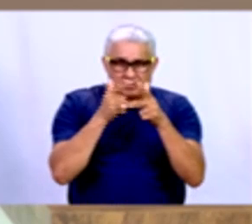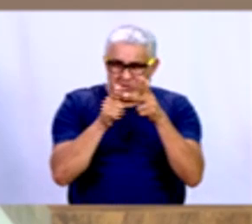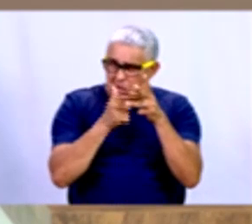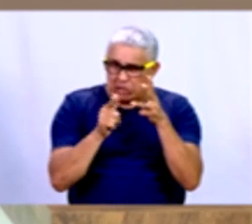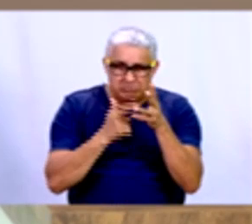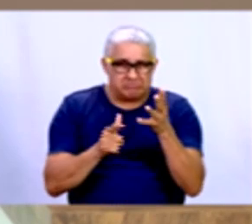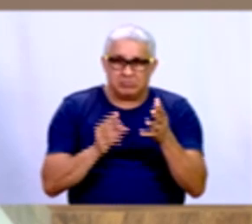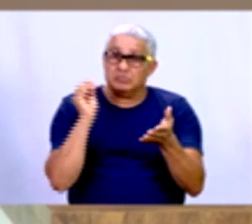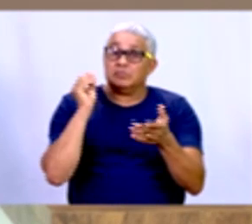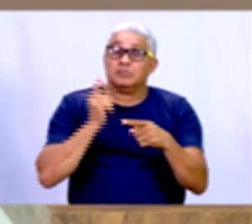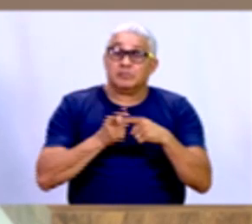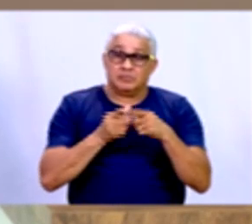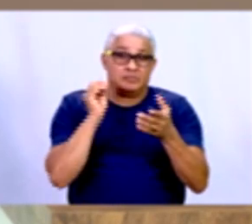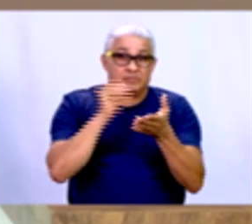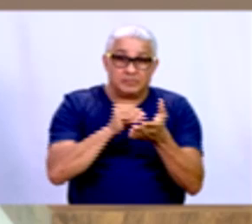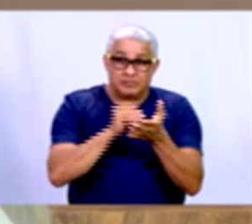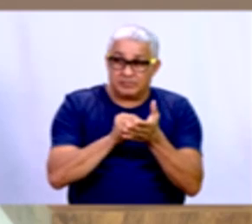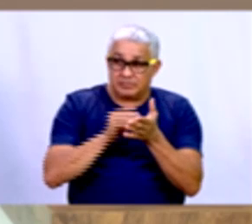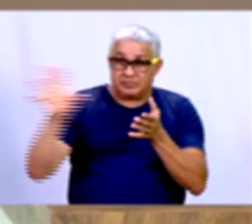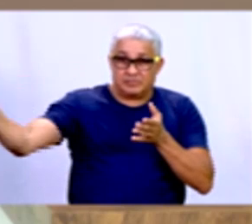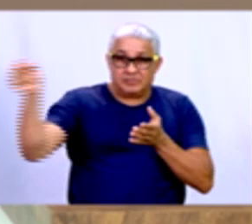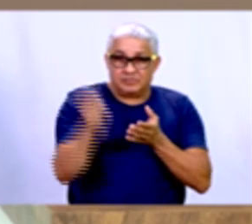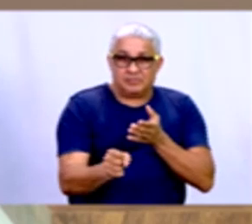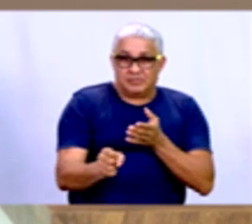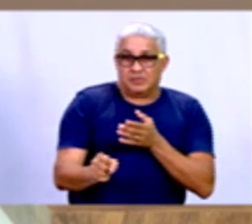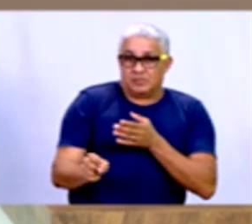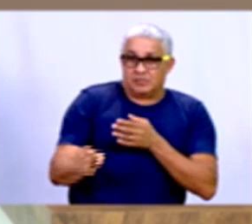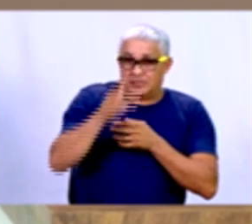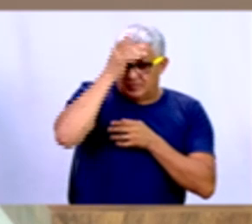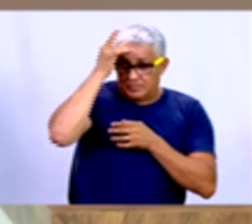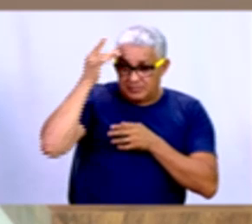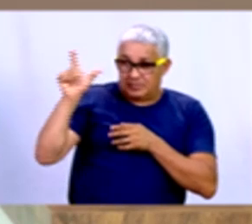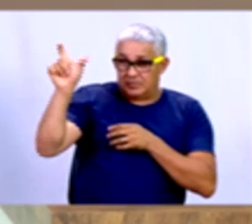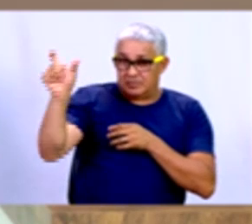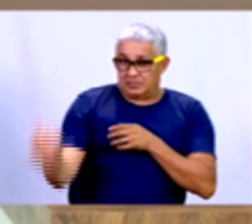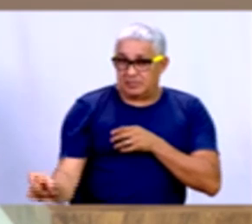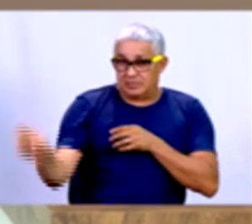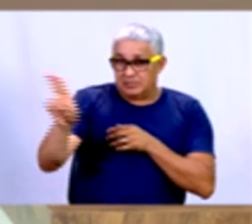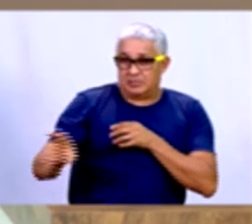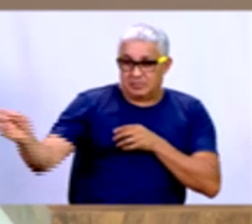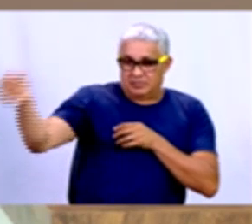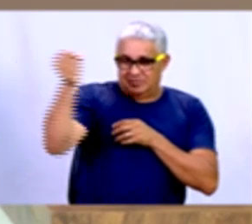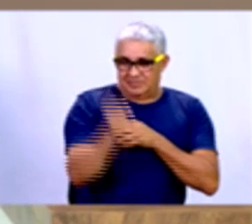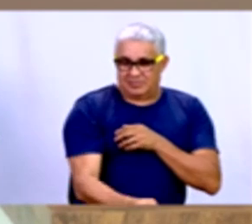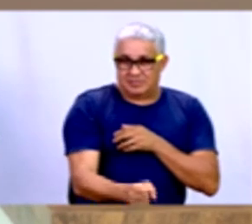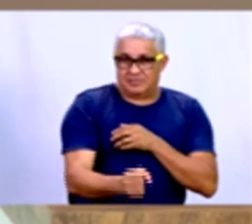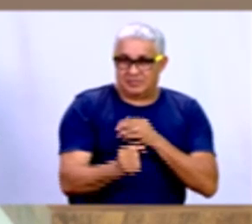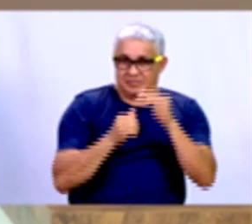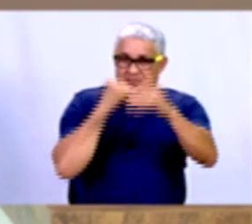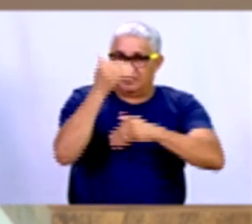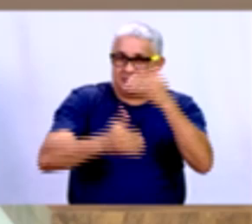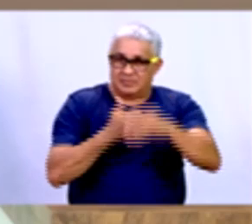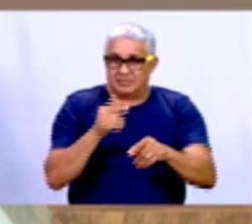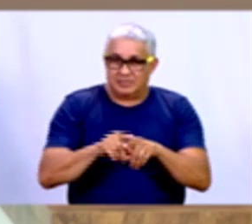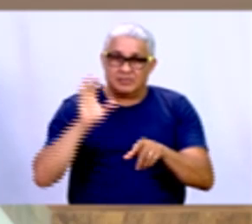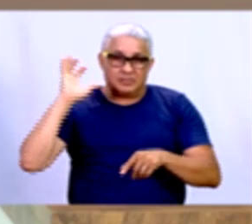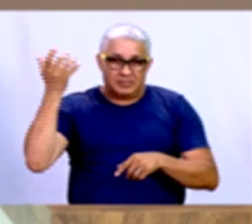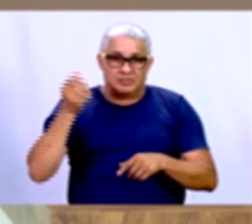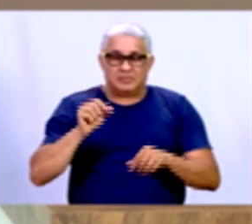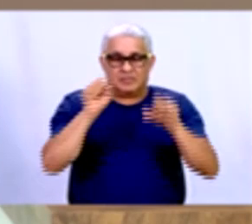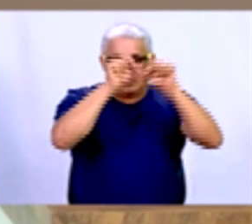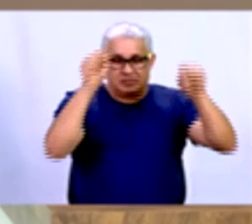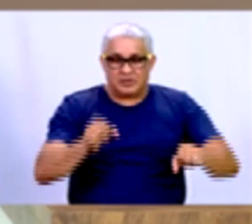não envolvíamos o usuário final durante os processos de desenvolvimento. O que aconteceu uma vez é que desenvolvemos um